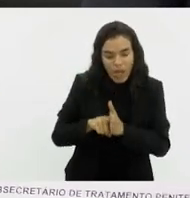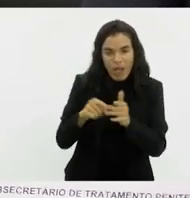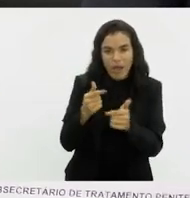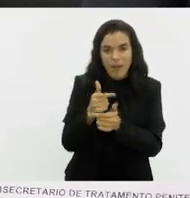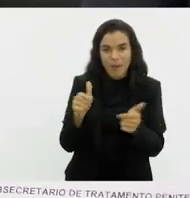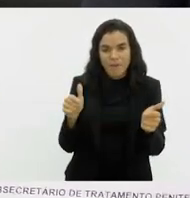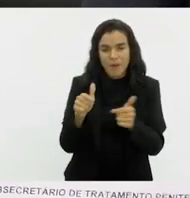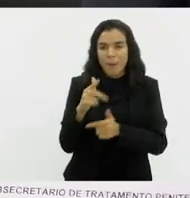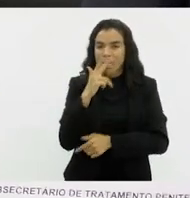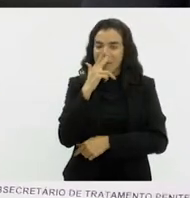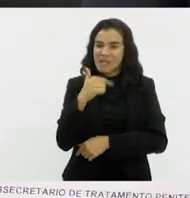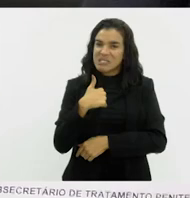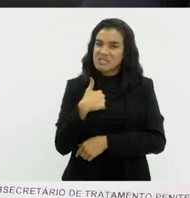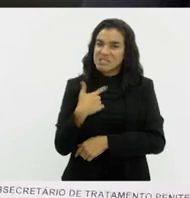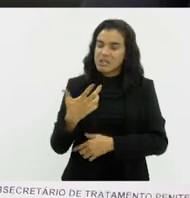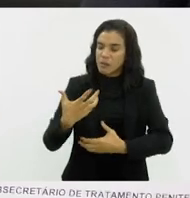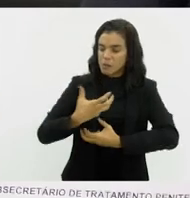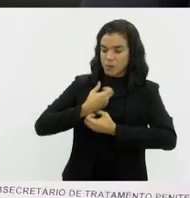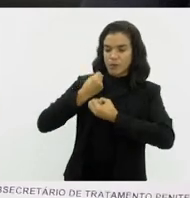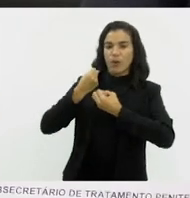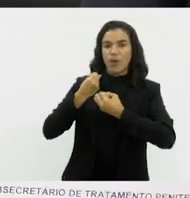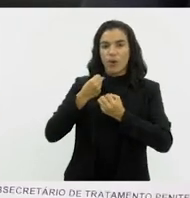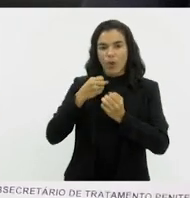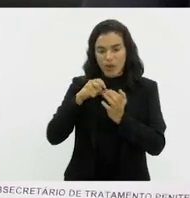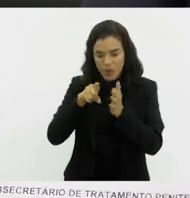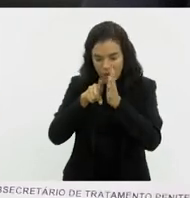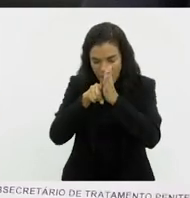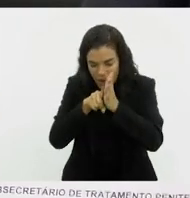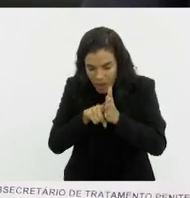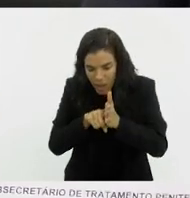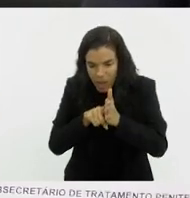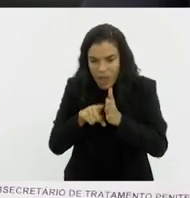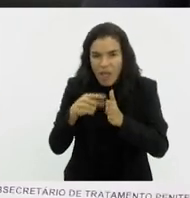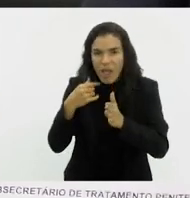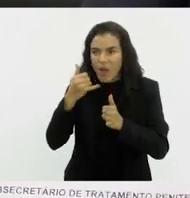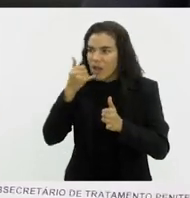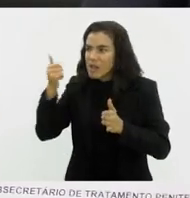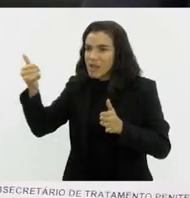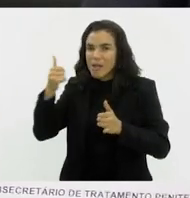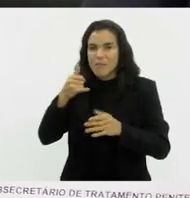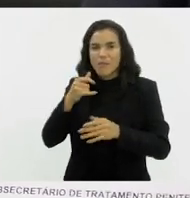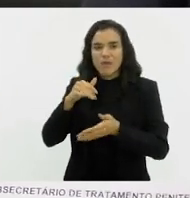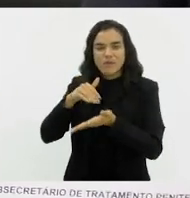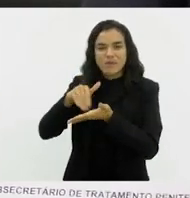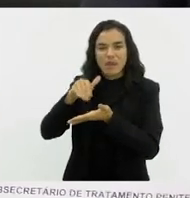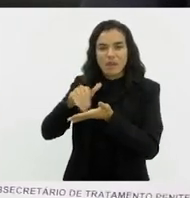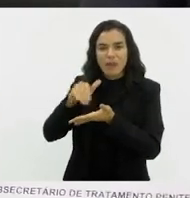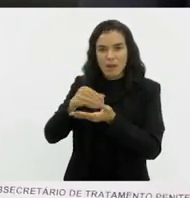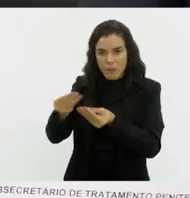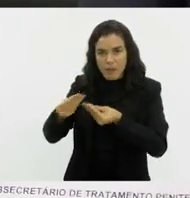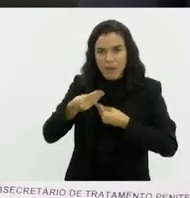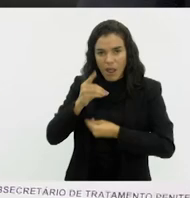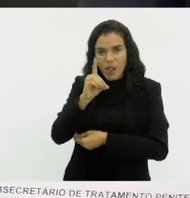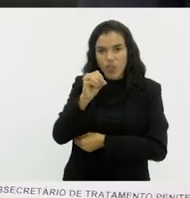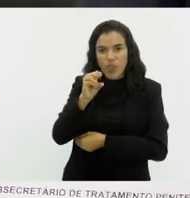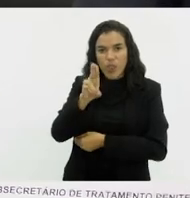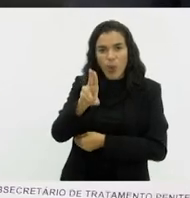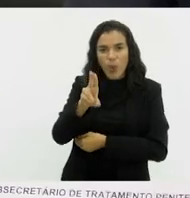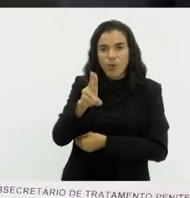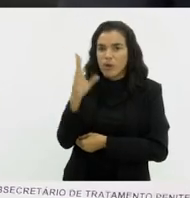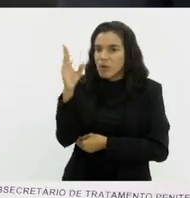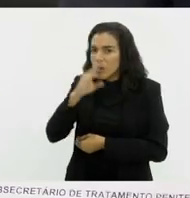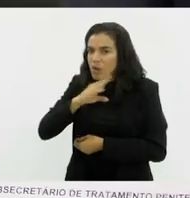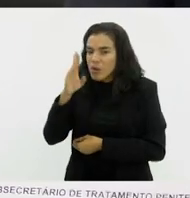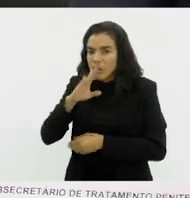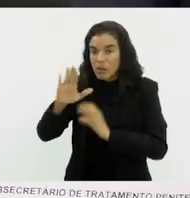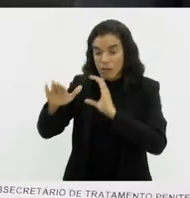É como se a gente foi pego assim de surpresa. Quando olhou aqui, eu liguei agora para o meu secretário executivo, pedi para ele mandar o Diário Oficial, pedi com urgência. Aí ele